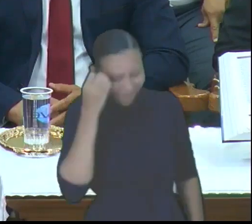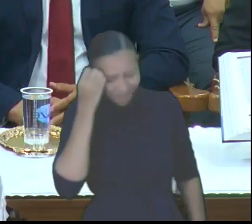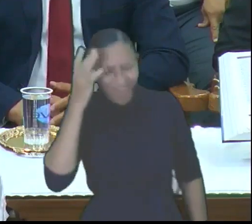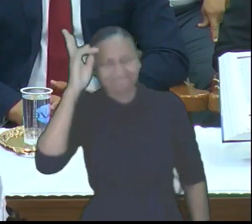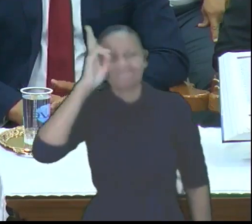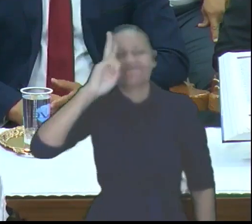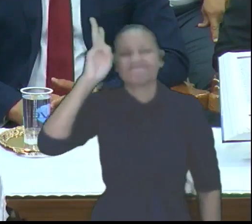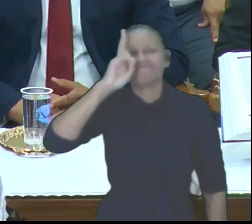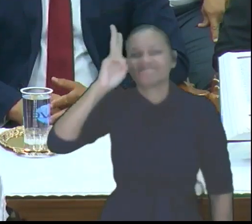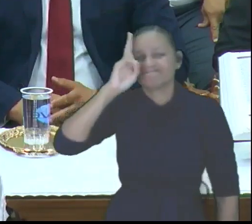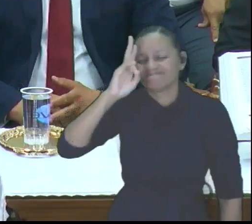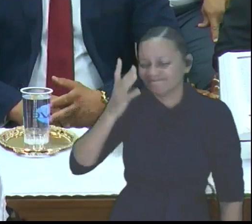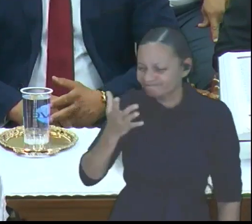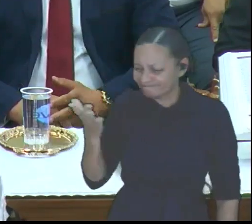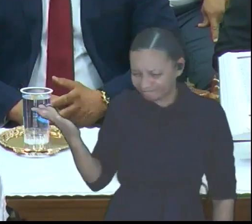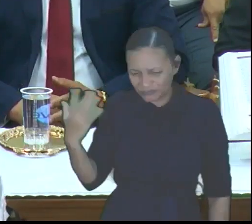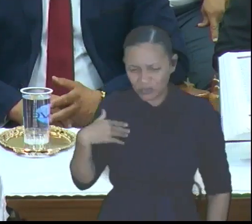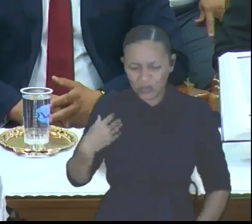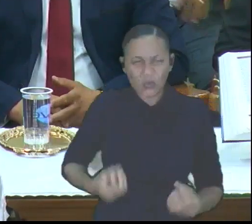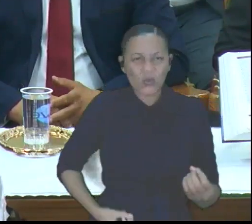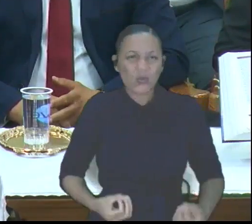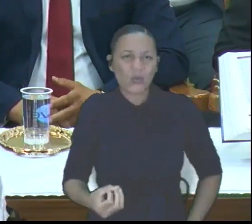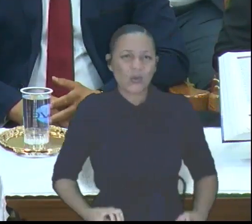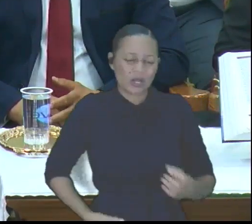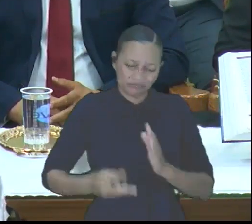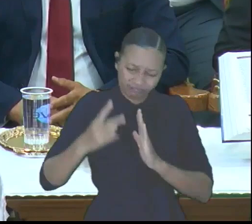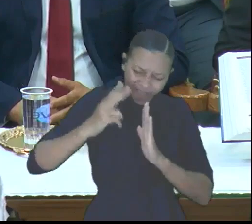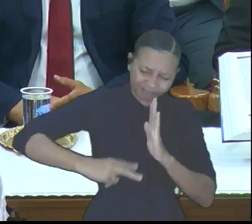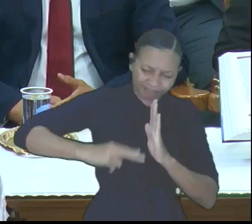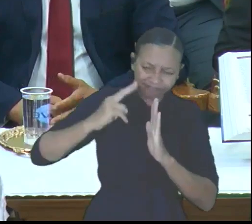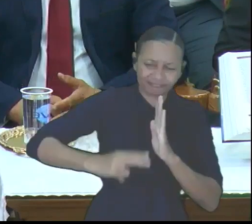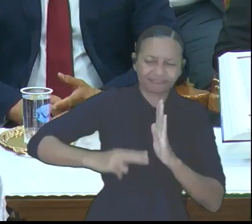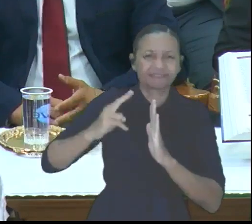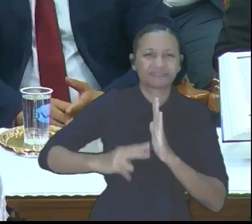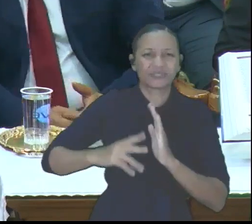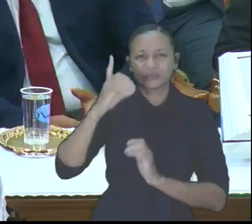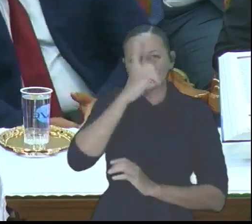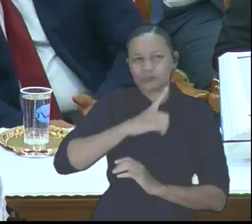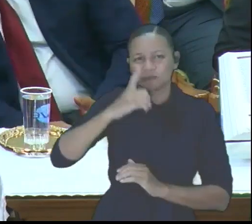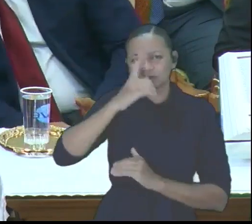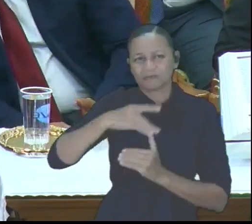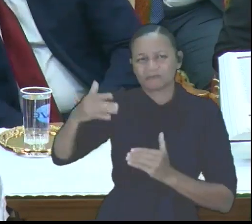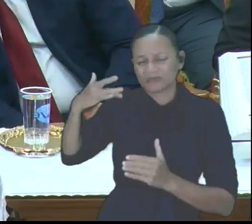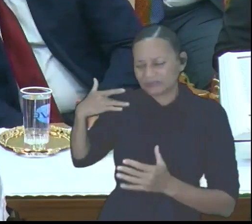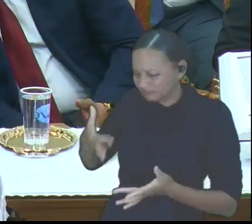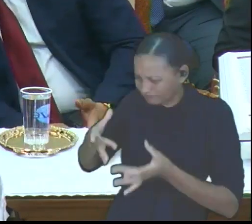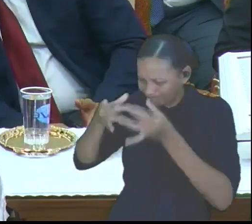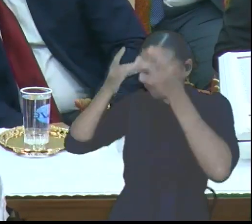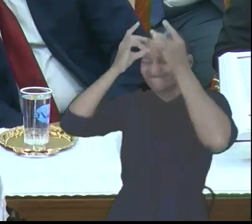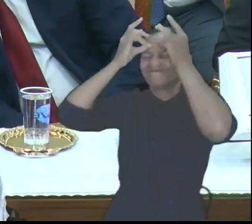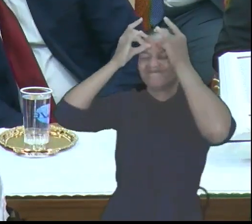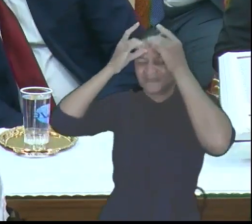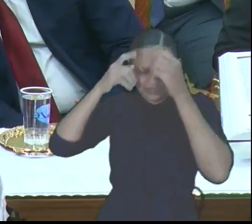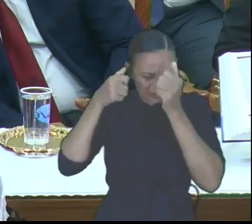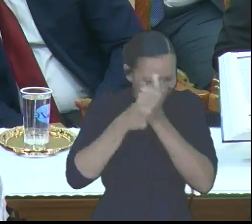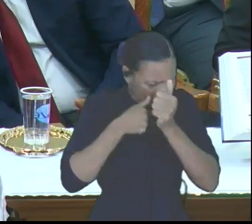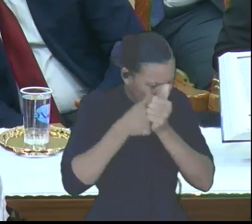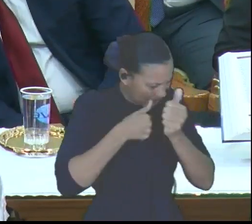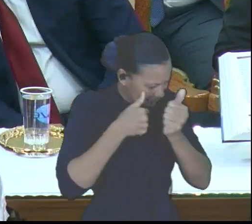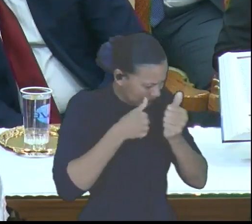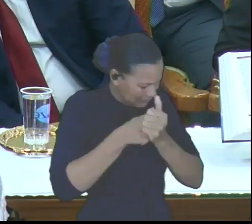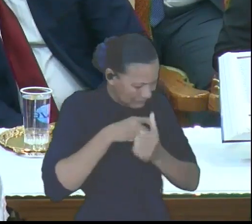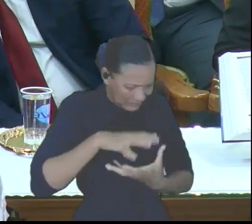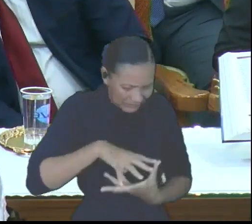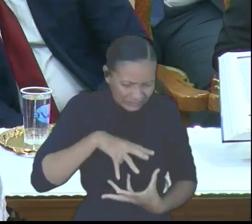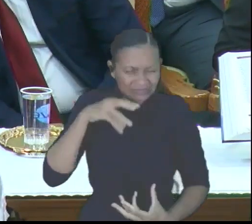memória. Alguém leu, um obreiro nosso leu isso. Domingo passado, e eu gravei aquilo, ficou na minha alma.